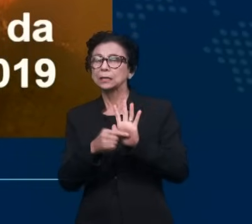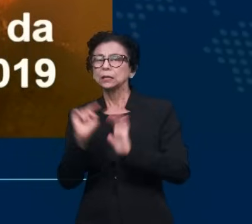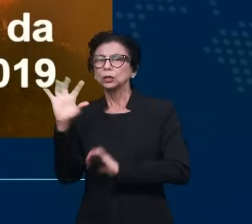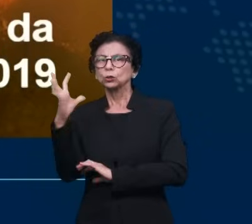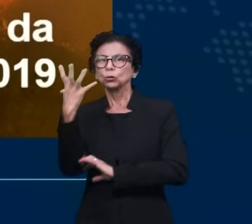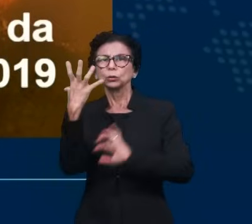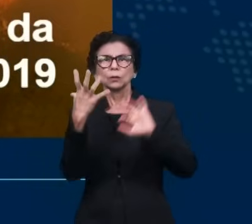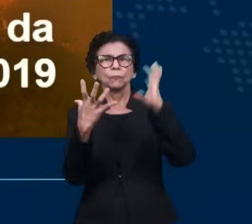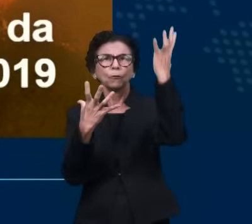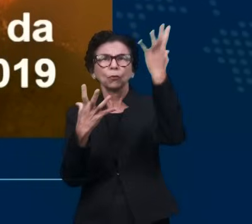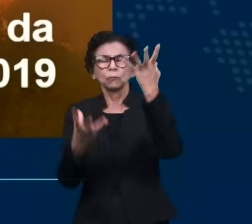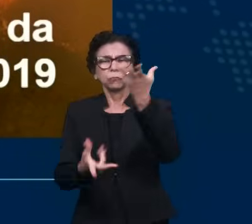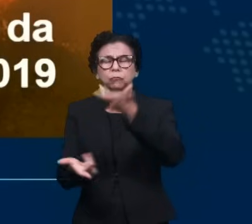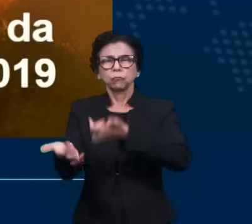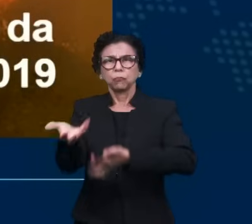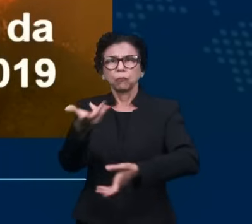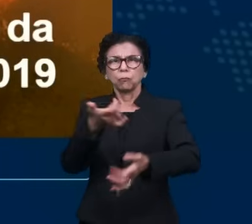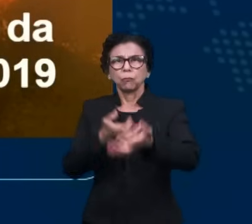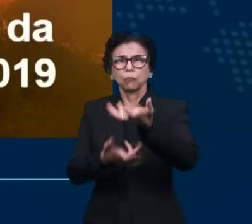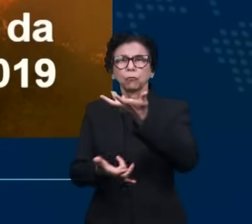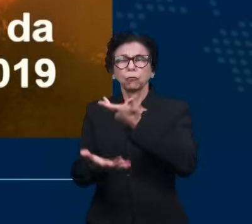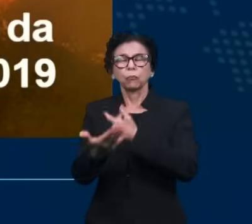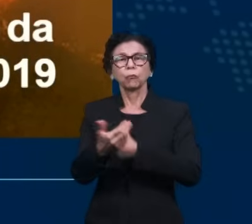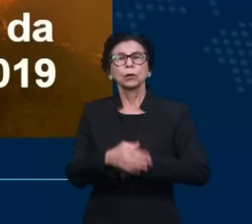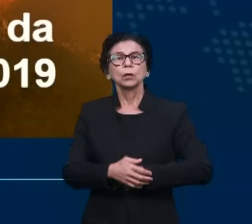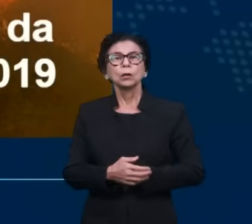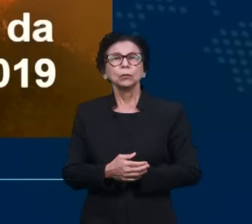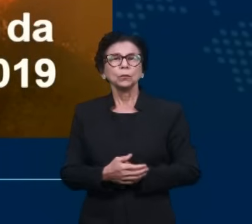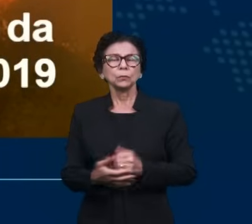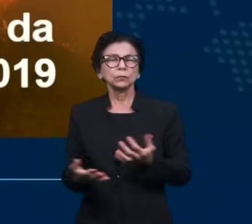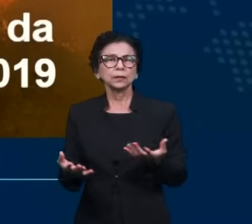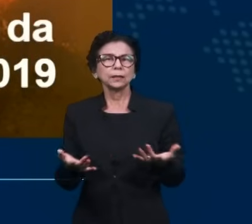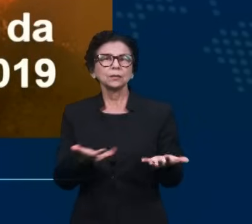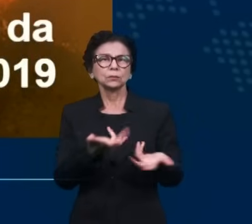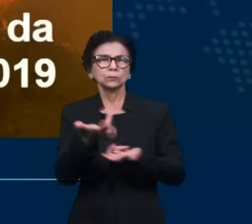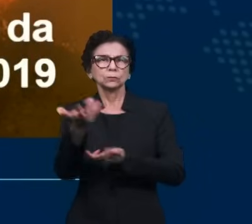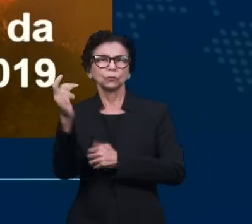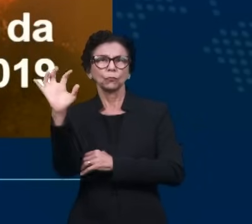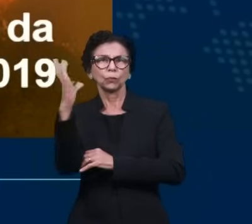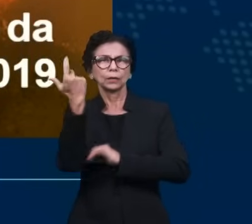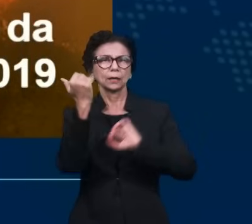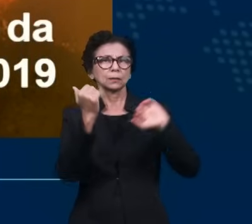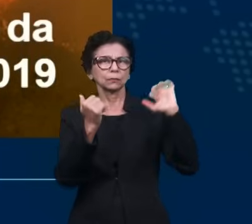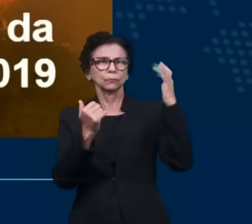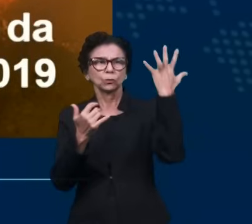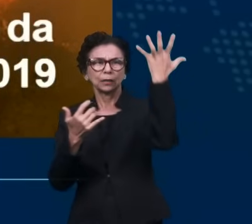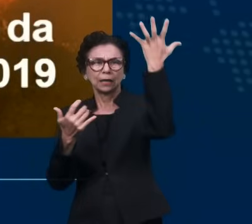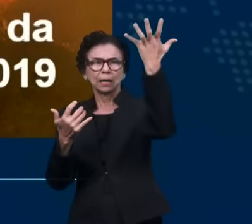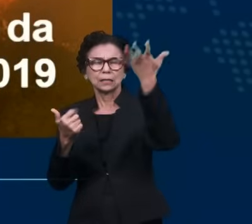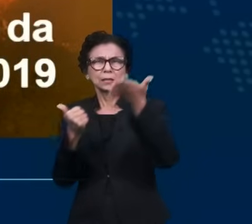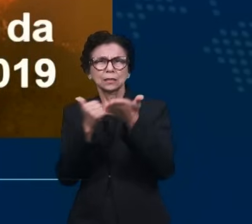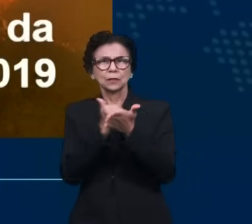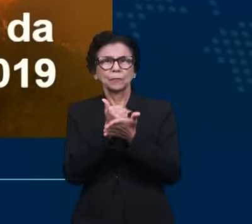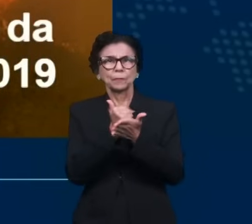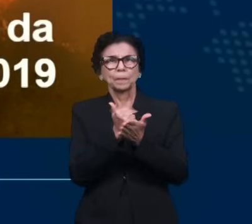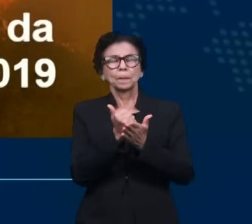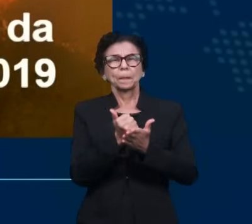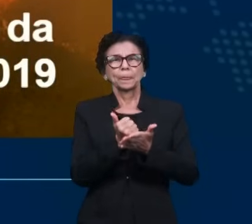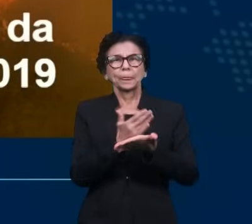perda global das florestas entre 2001 e